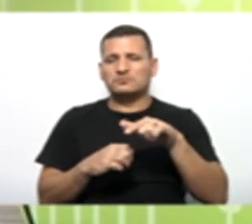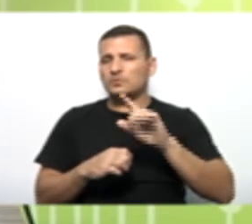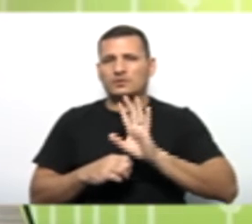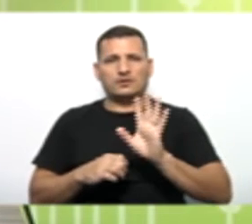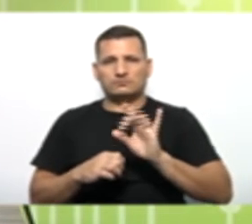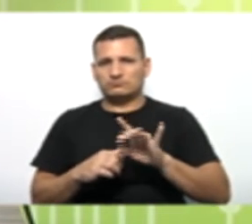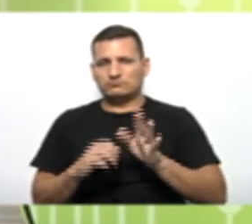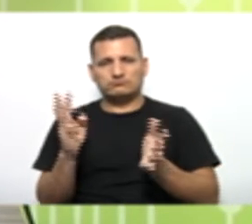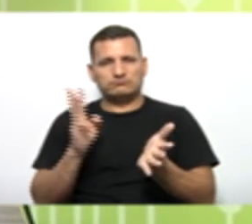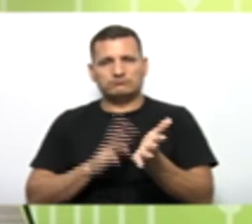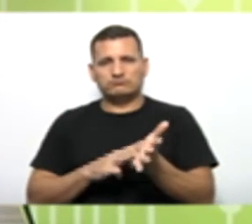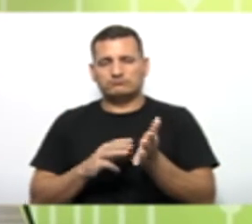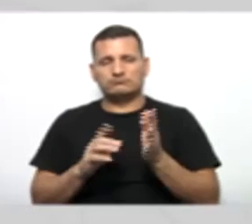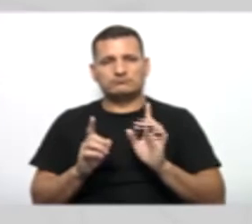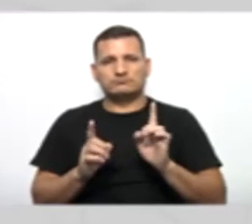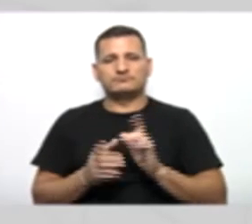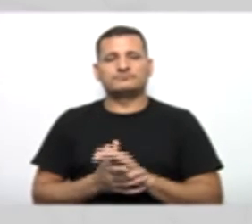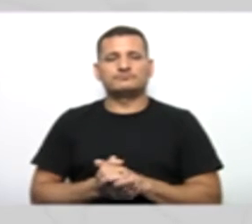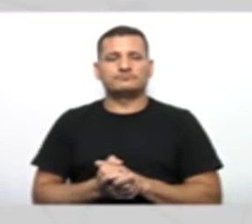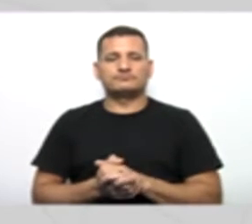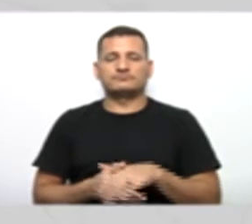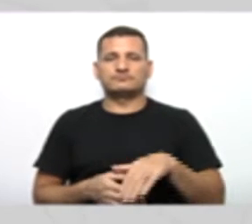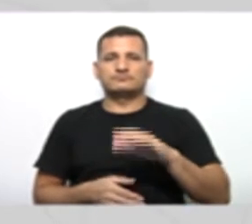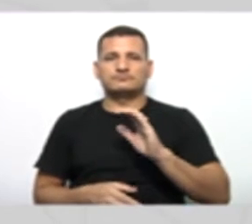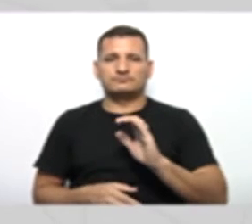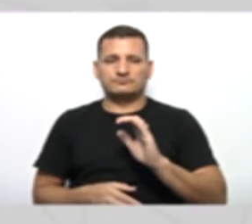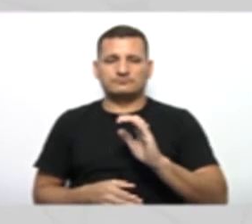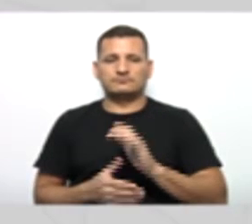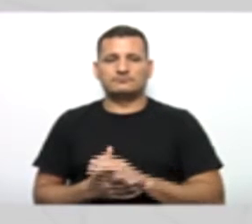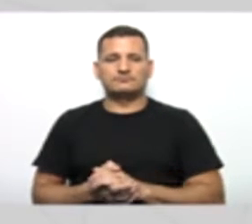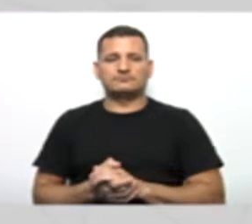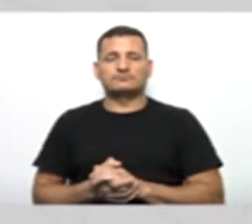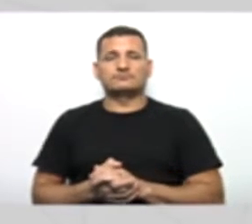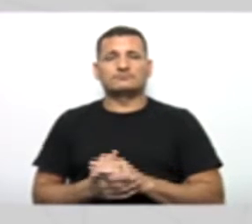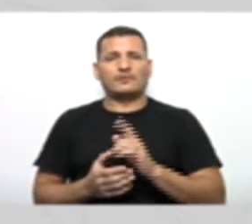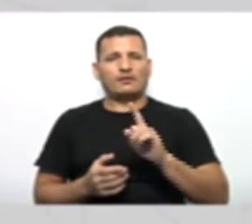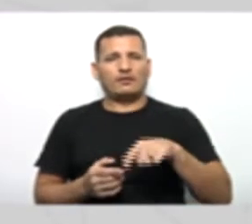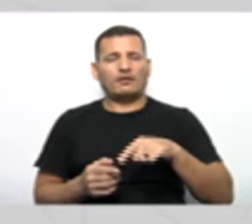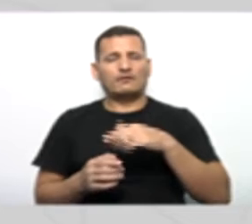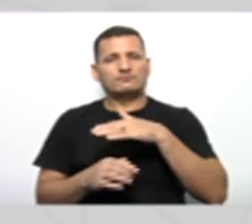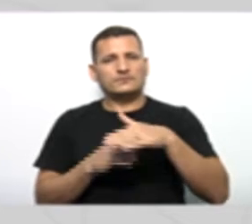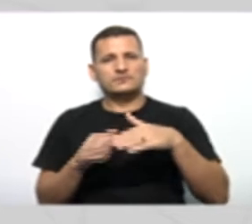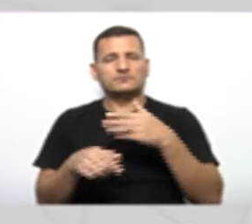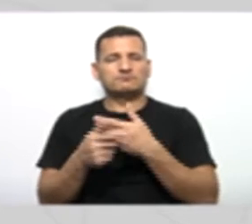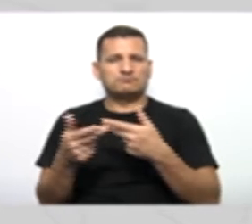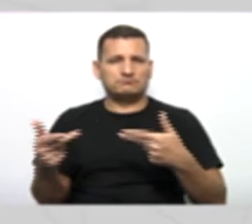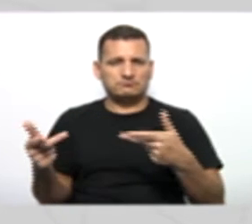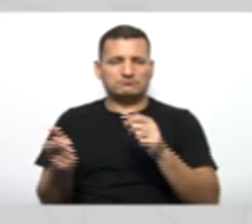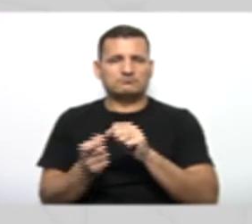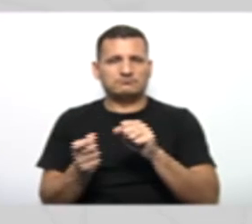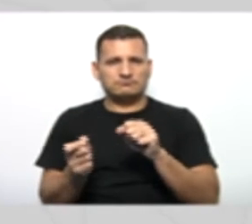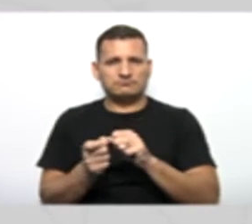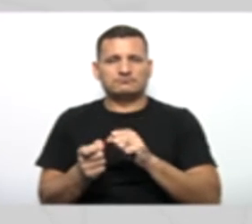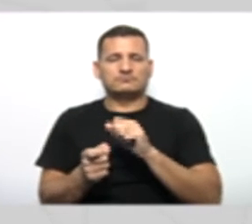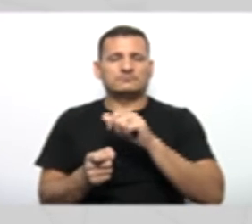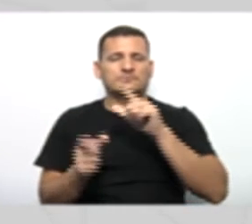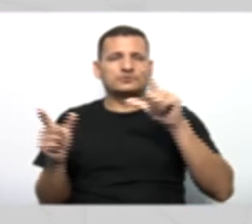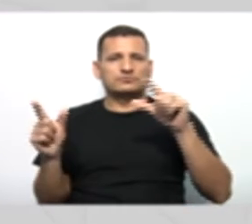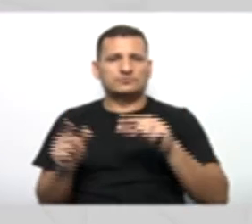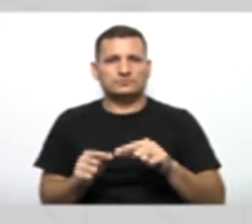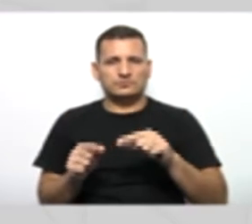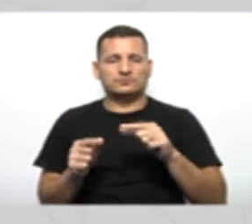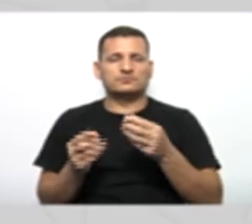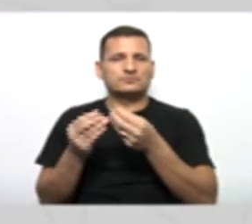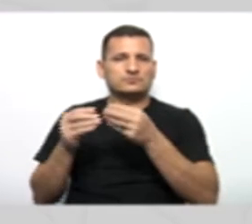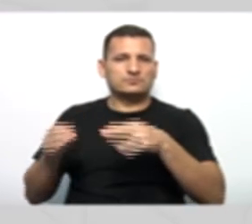isso. Letra C. São ações da empresa que procuram reduzir a poluição do meio